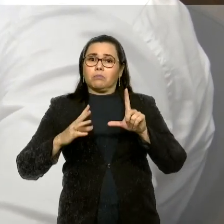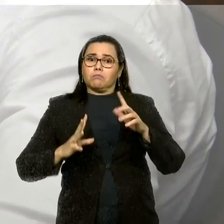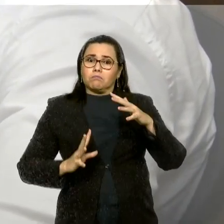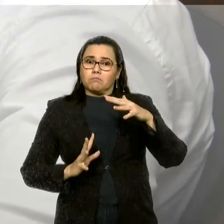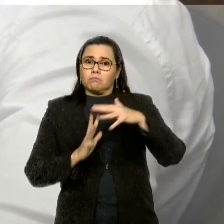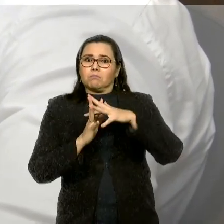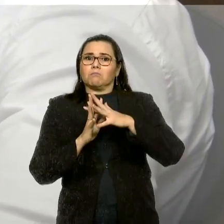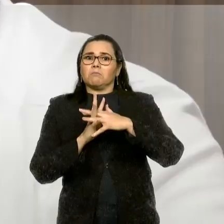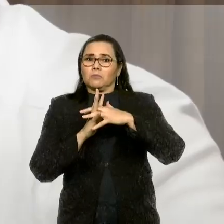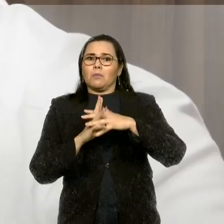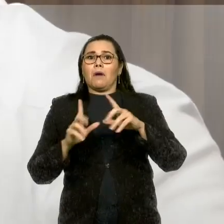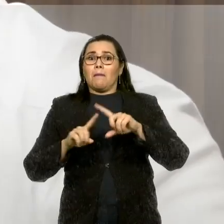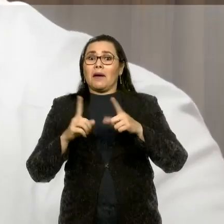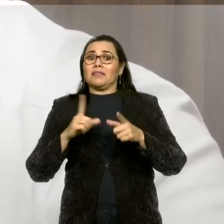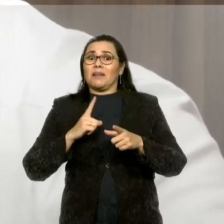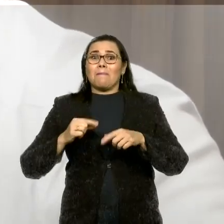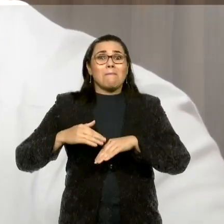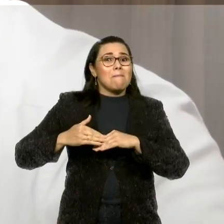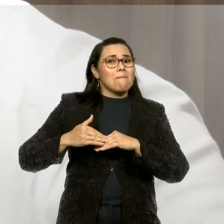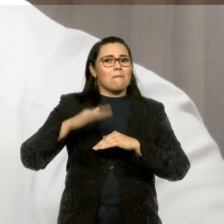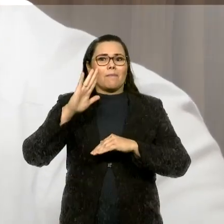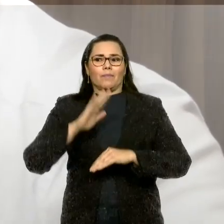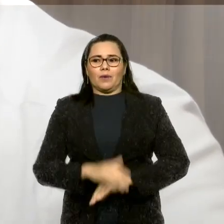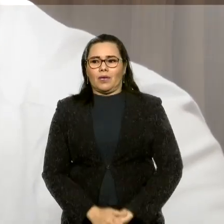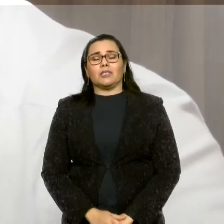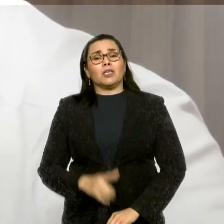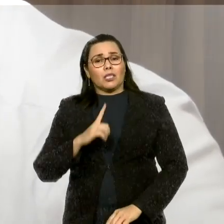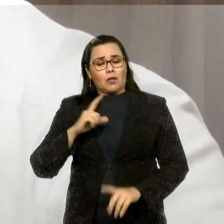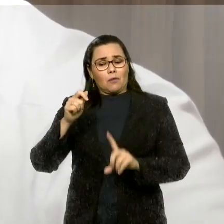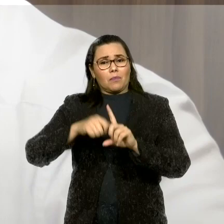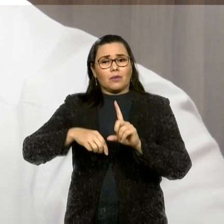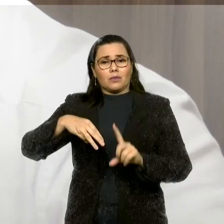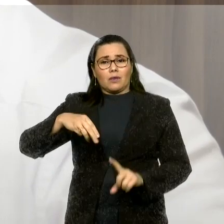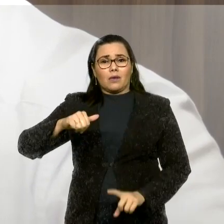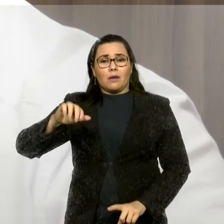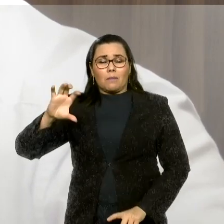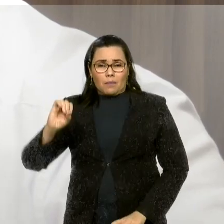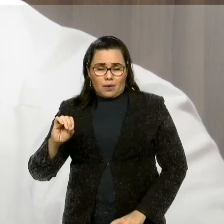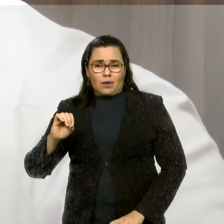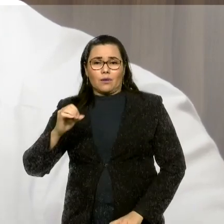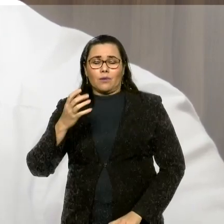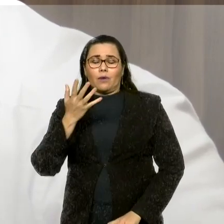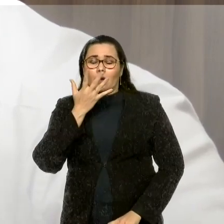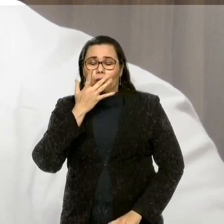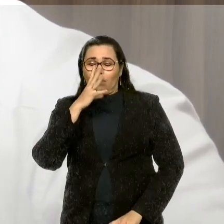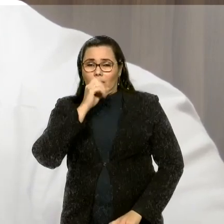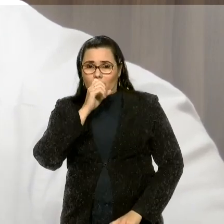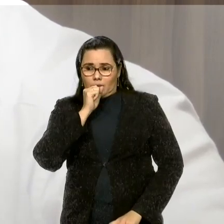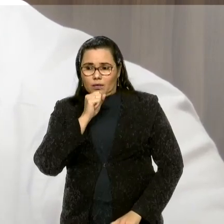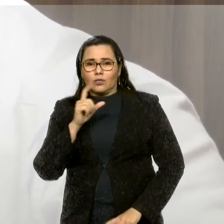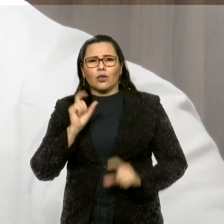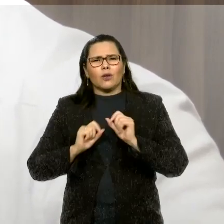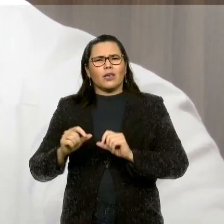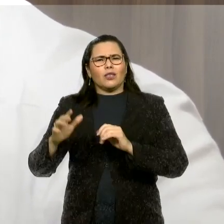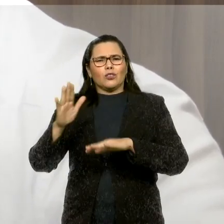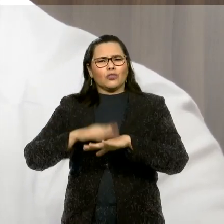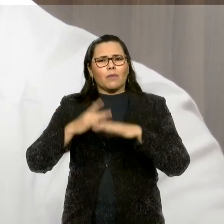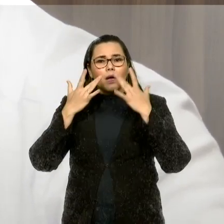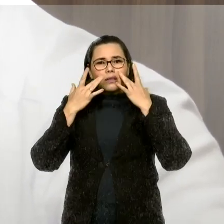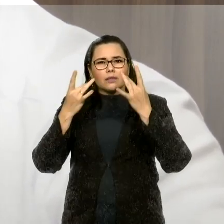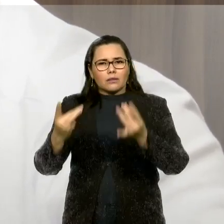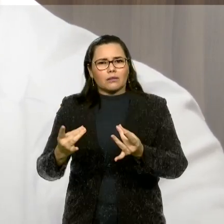um problema estrutural nós estamos aí no Maio laranja que é um pero sibilização da sociedade para essa temática a violência